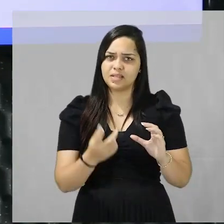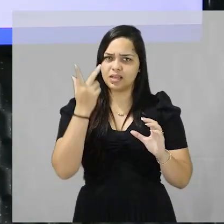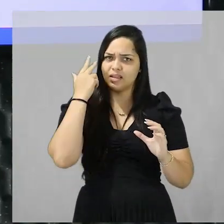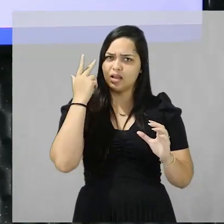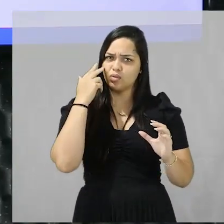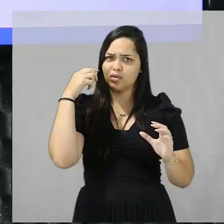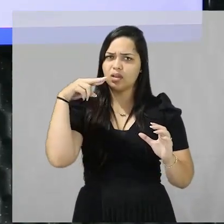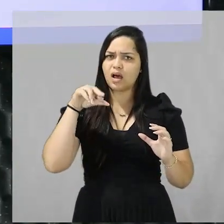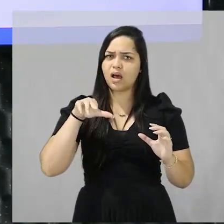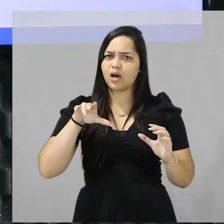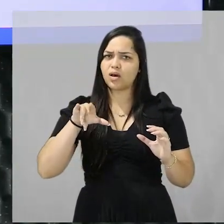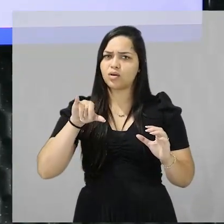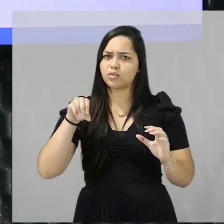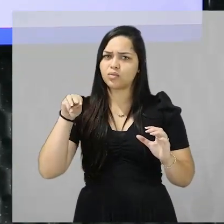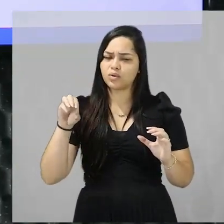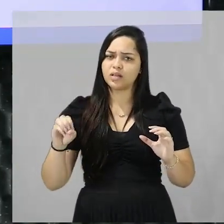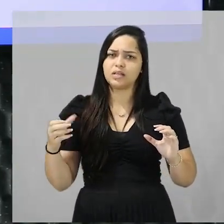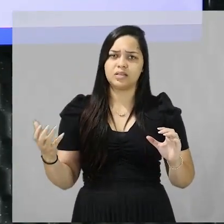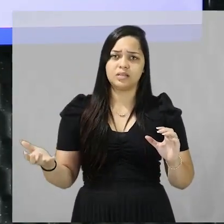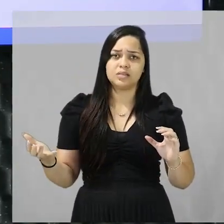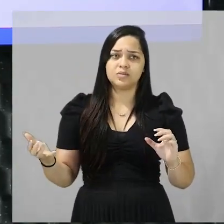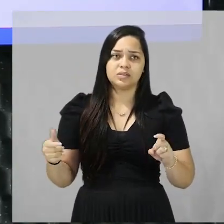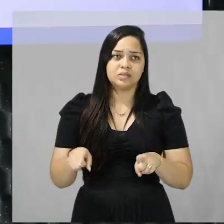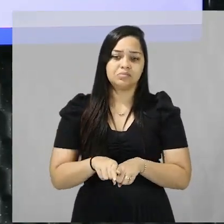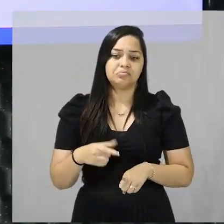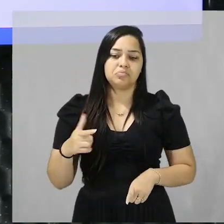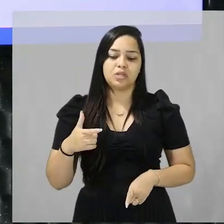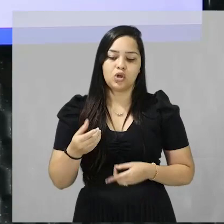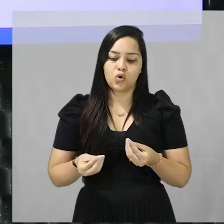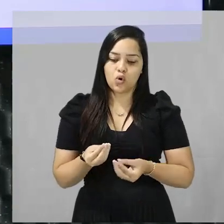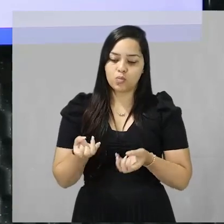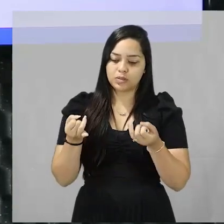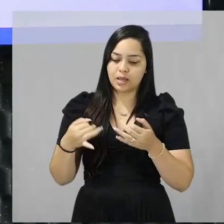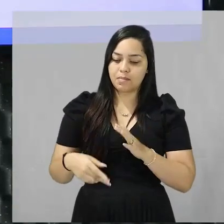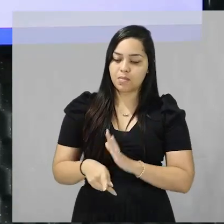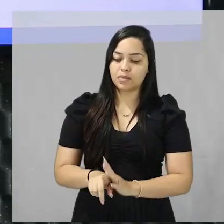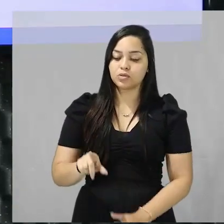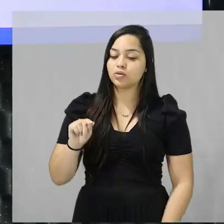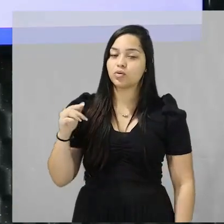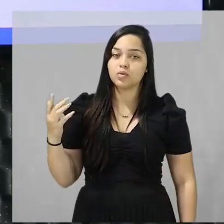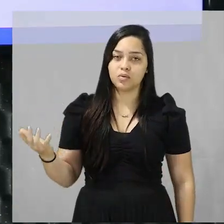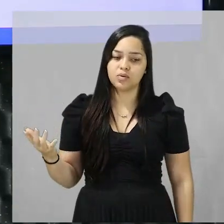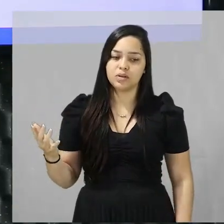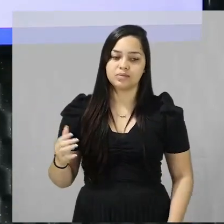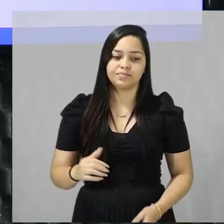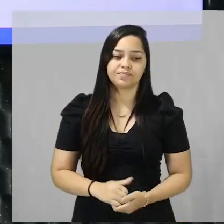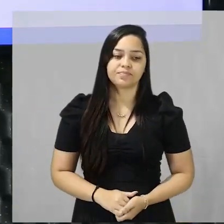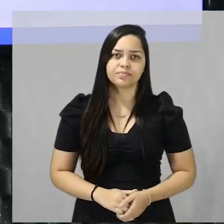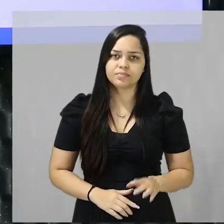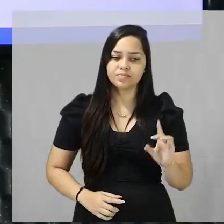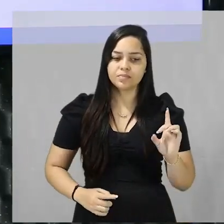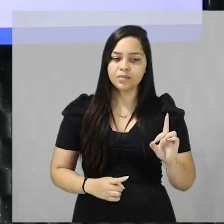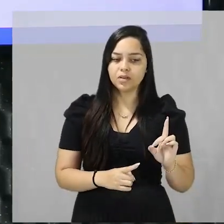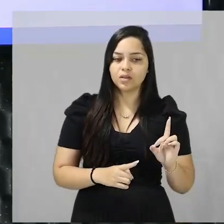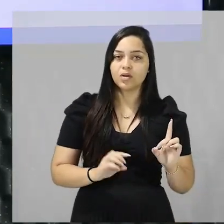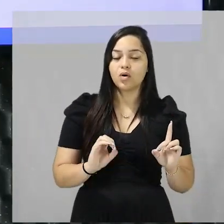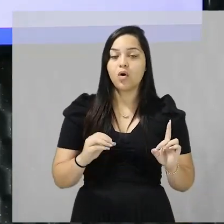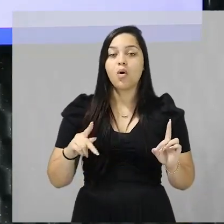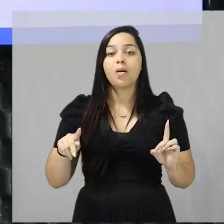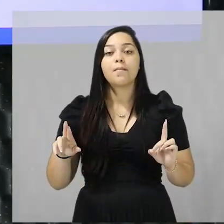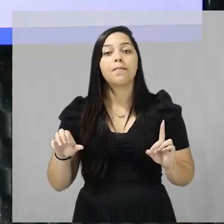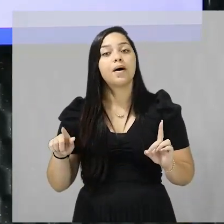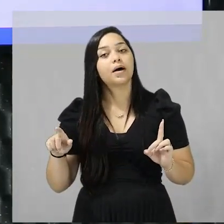Naturalismo? Pior, não também temos esta opção. Utilitarismo ou